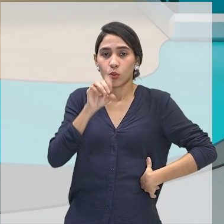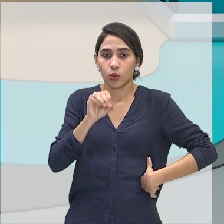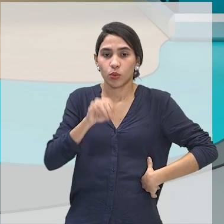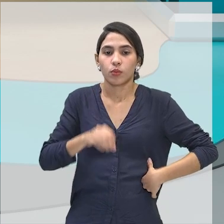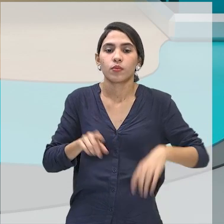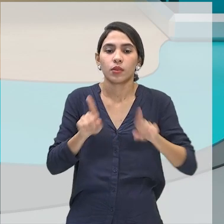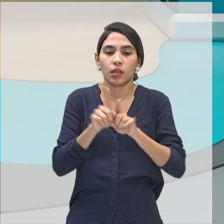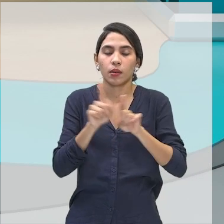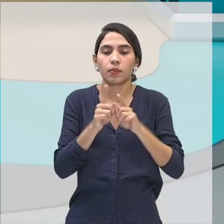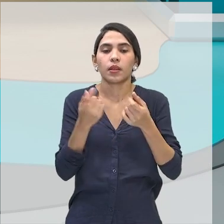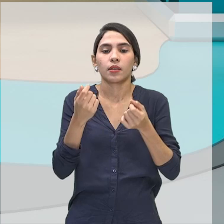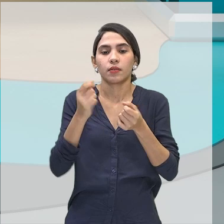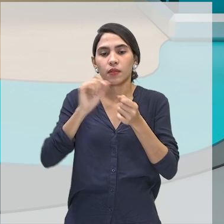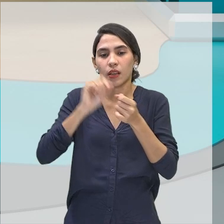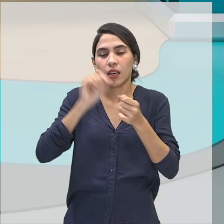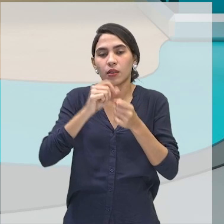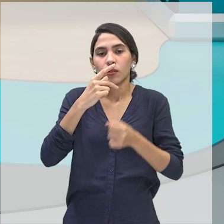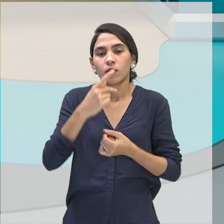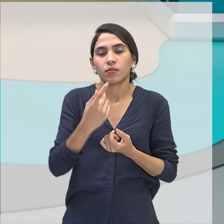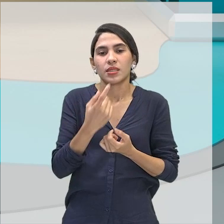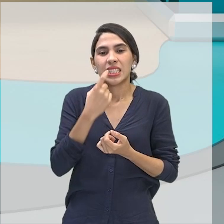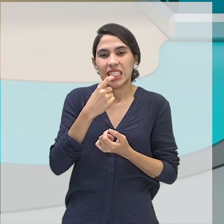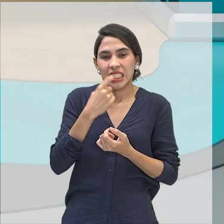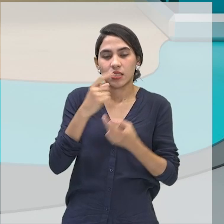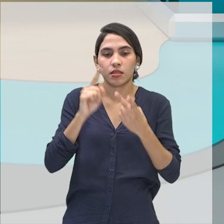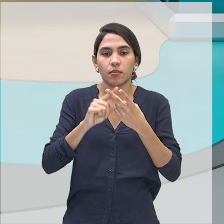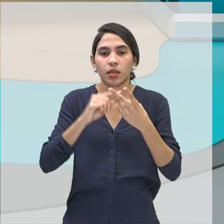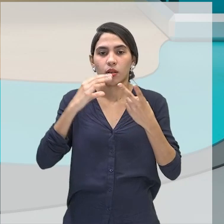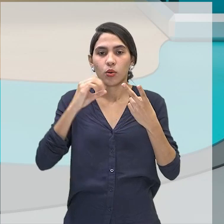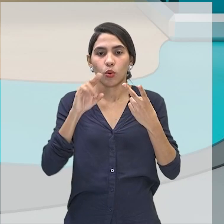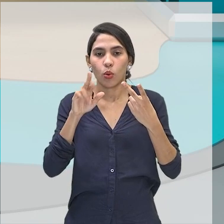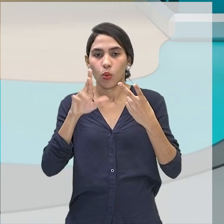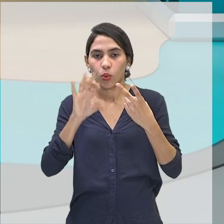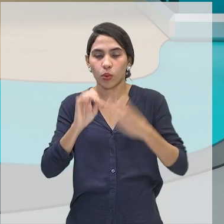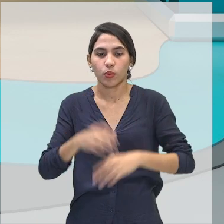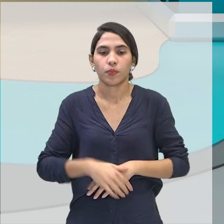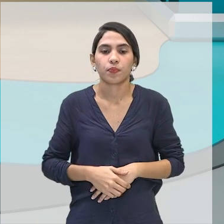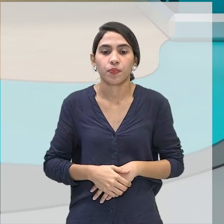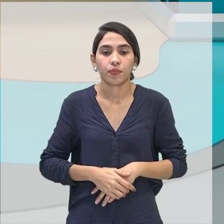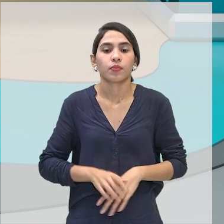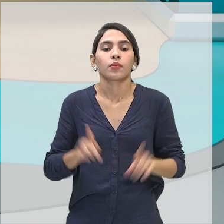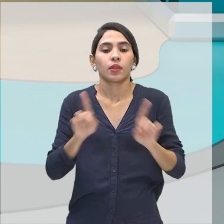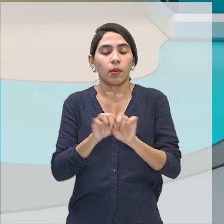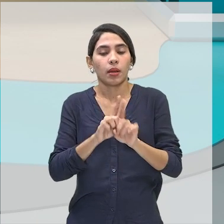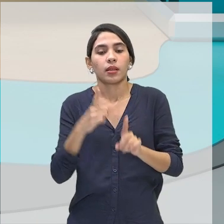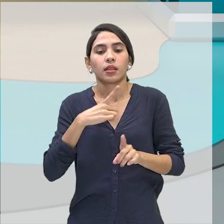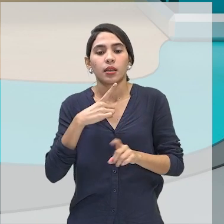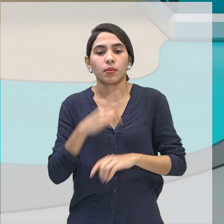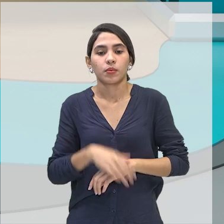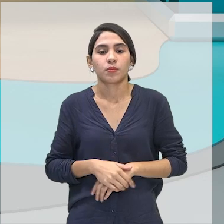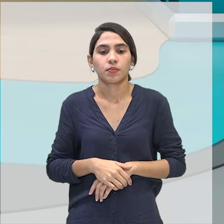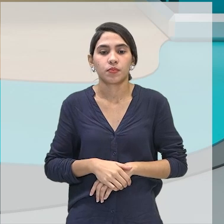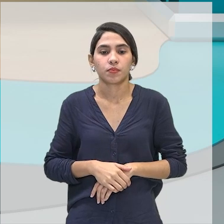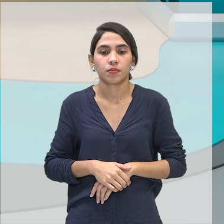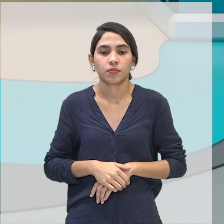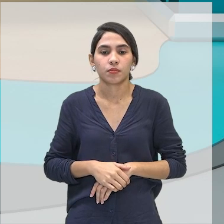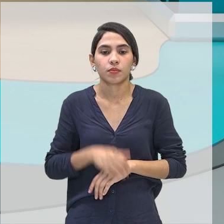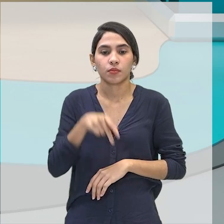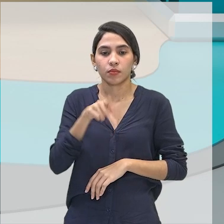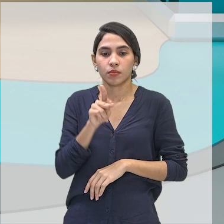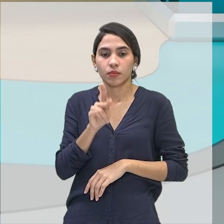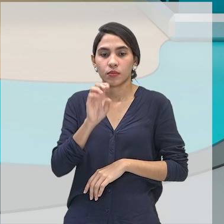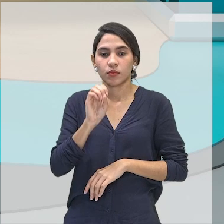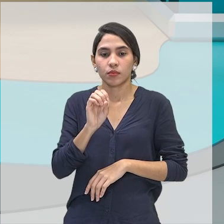é feito de plástico e de couro. Logo depois eu quero apresentar para vocês o kotê, ou